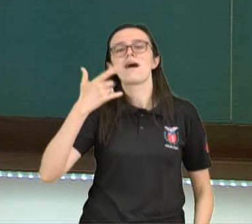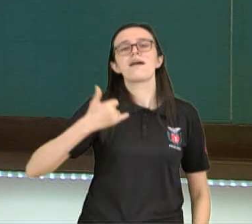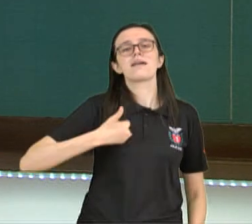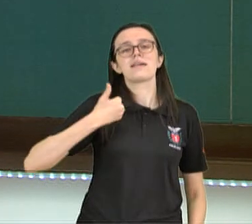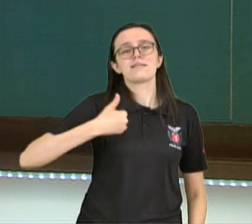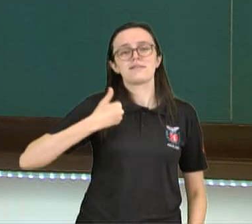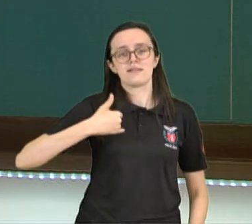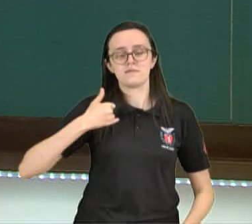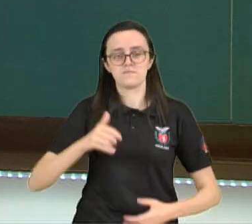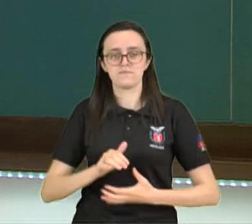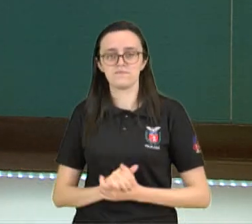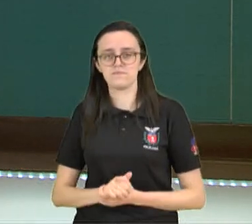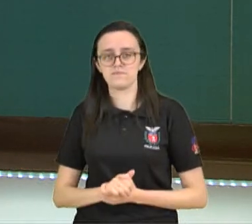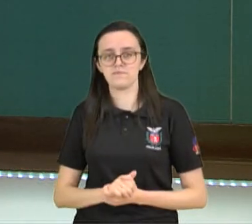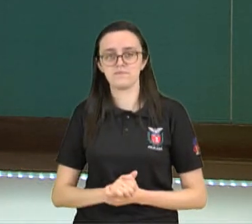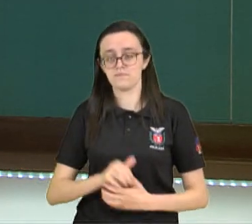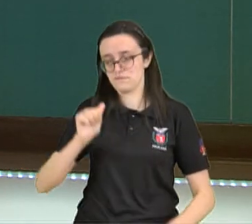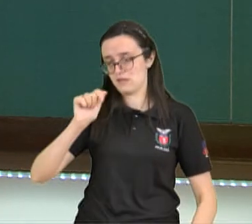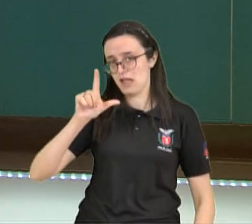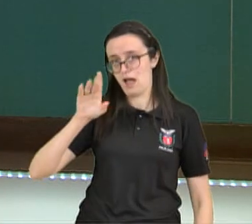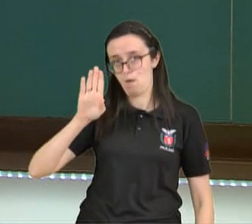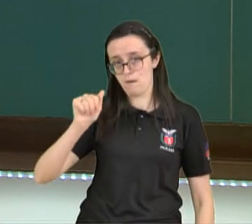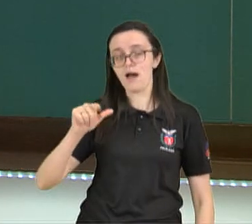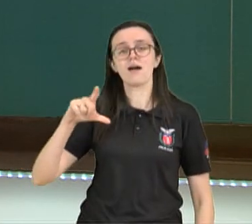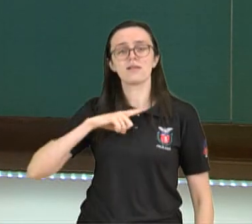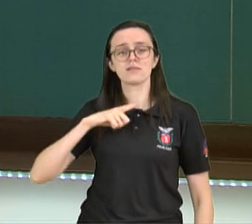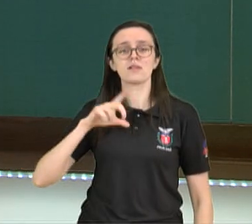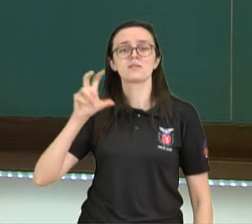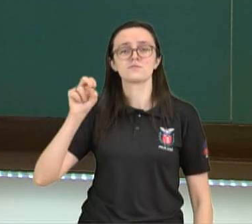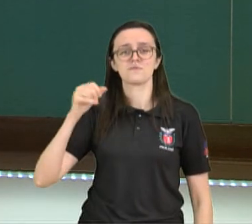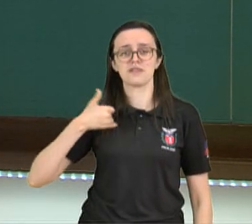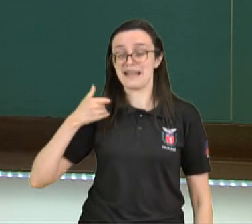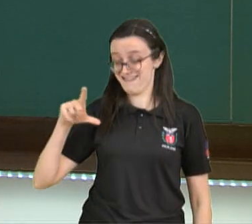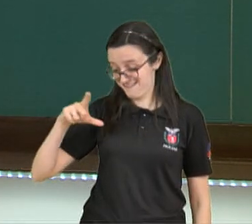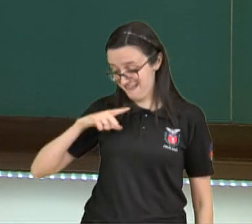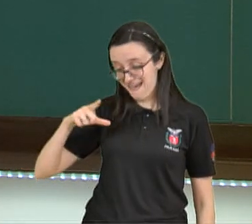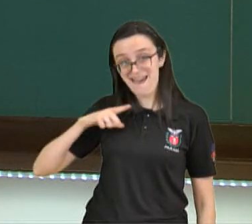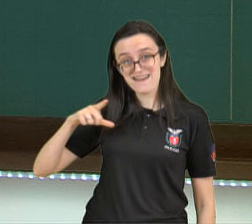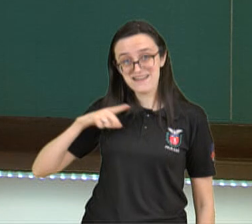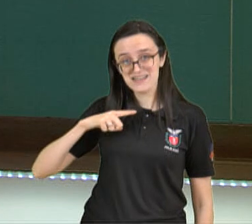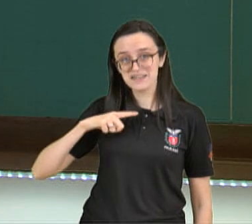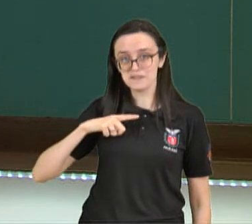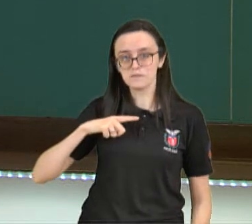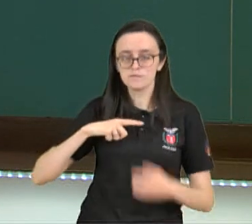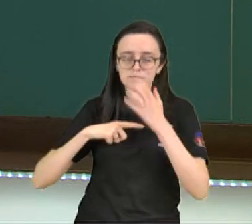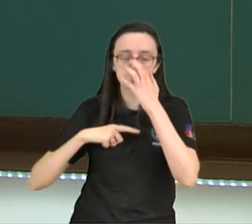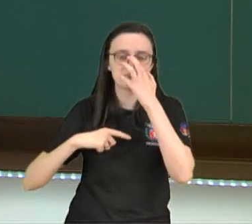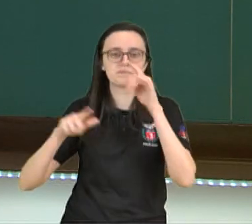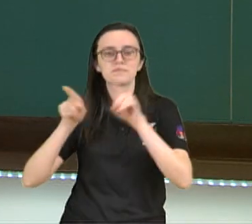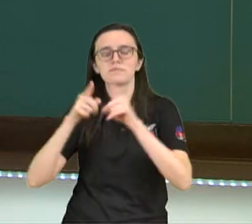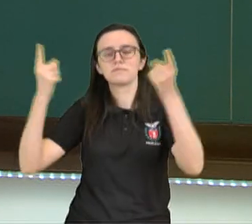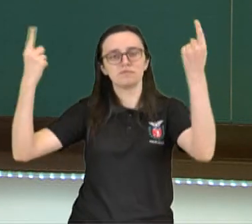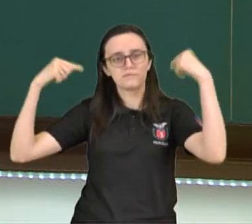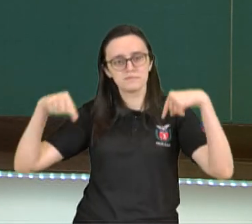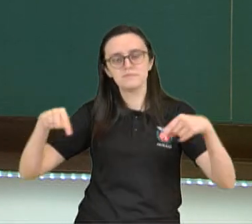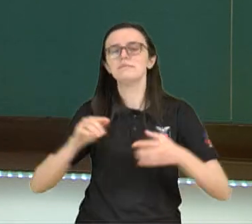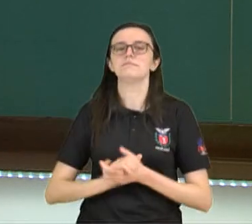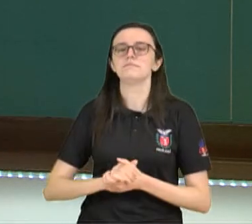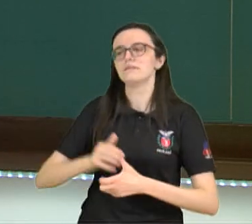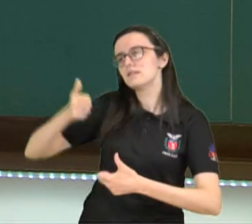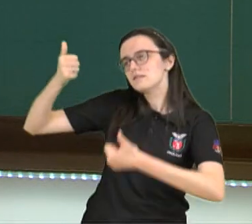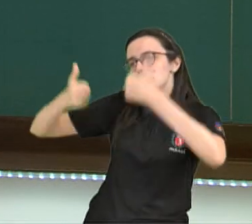Alba tiene 50 años. Alba tem 50 anos. Use também para descripciones de personas,